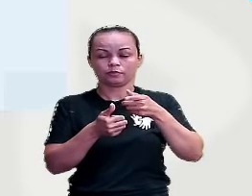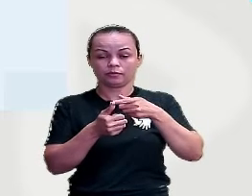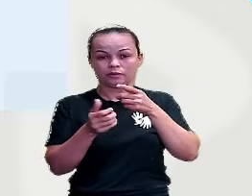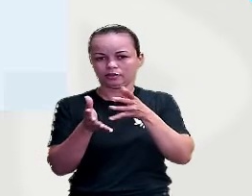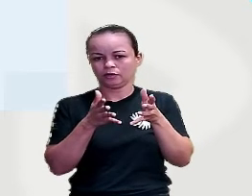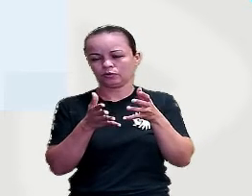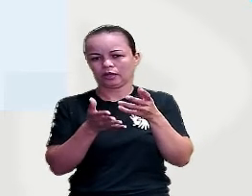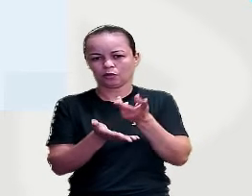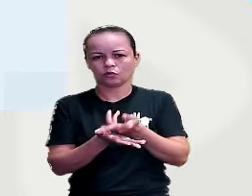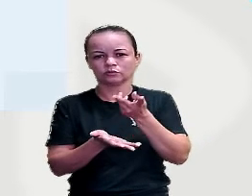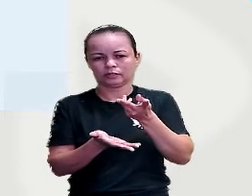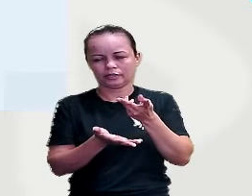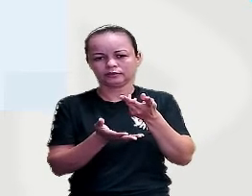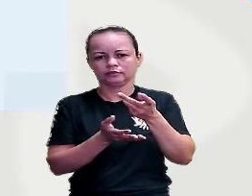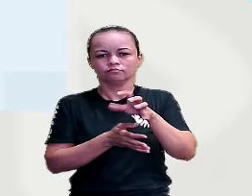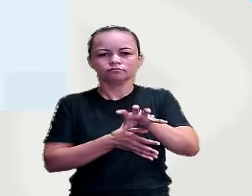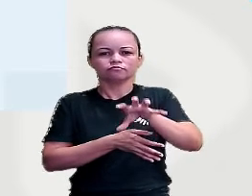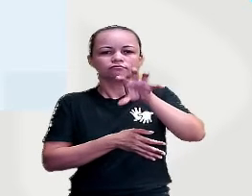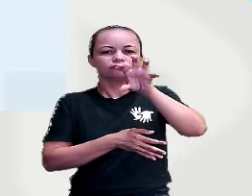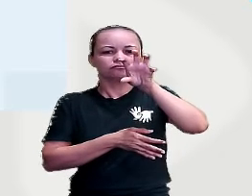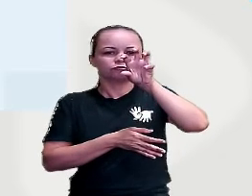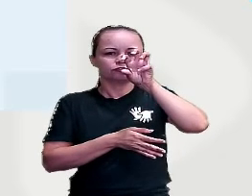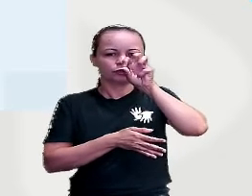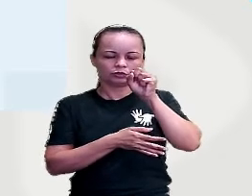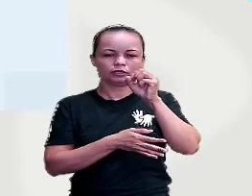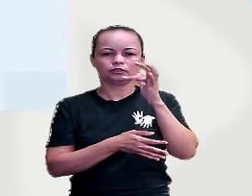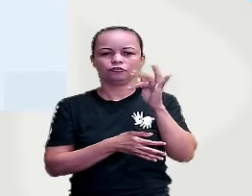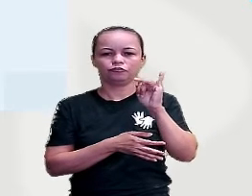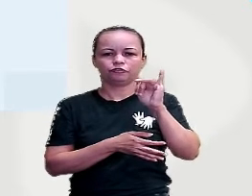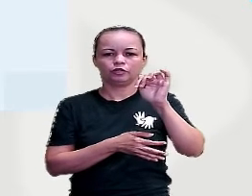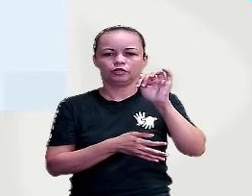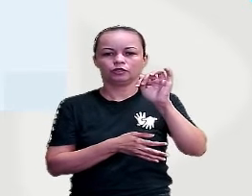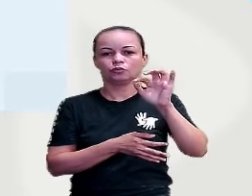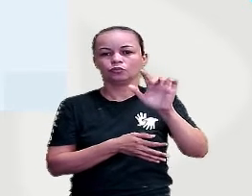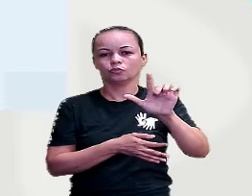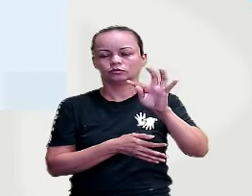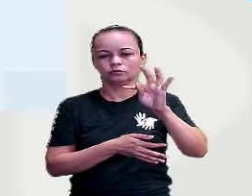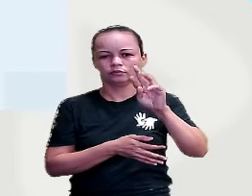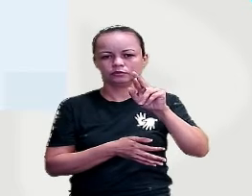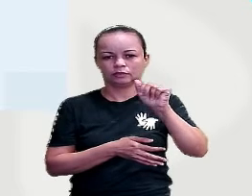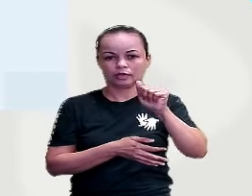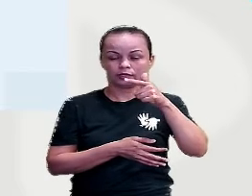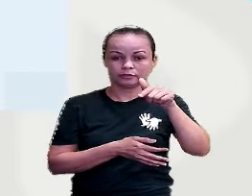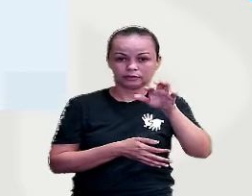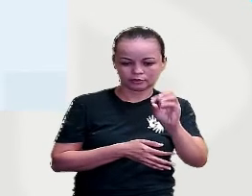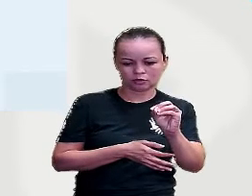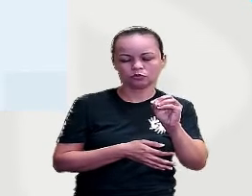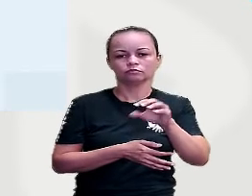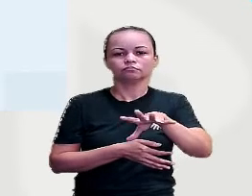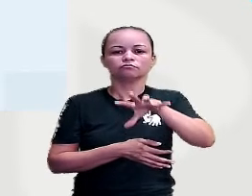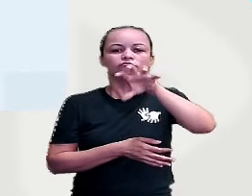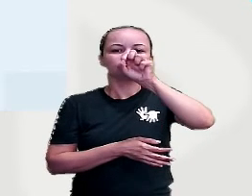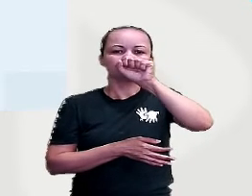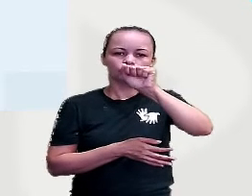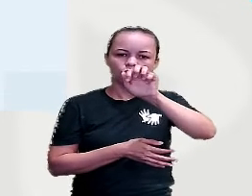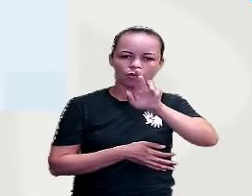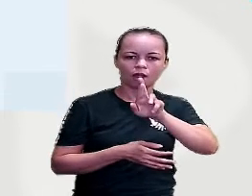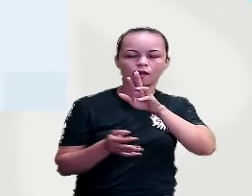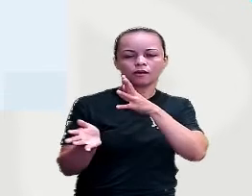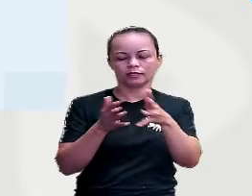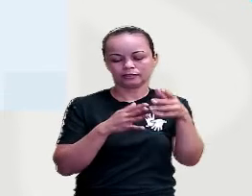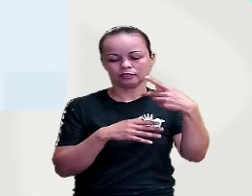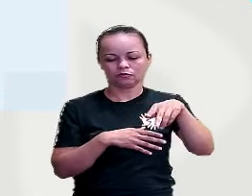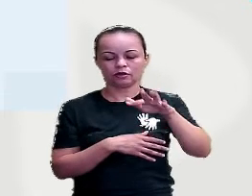ocorre a filtração, né, desse ar. O primeiro filtro do ar é justamente essa cavidade nasal.